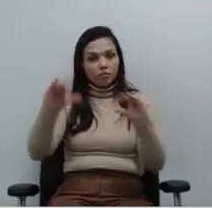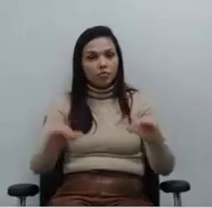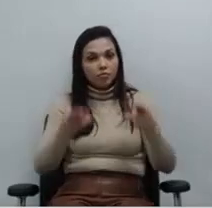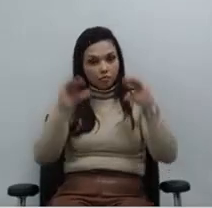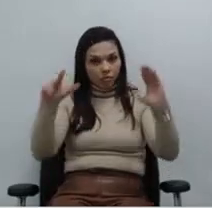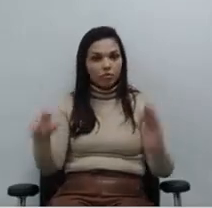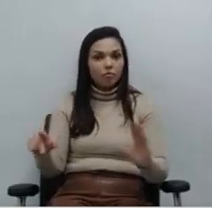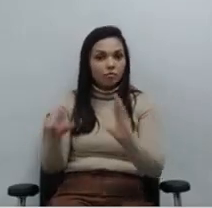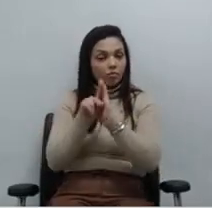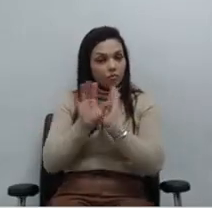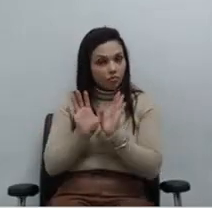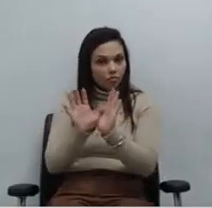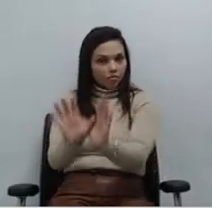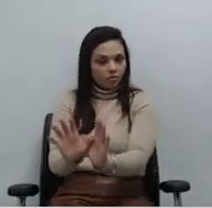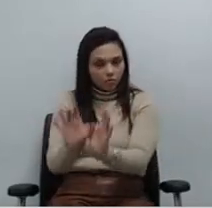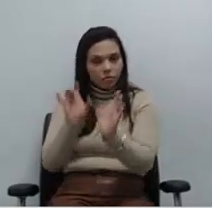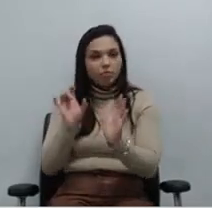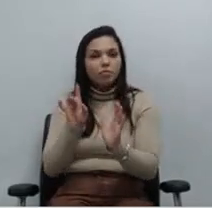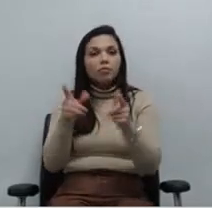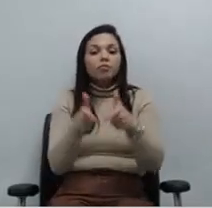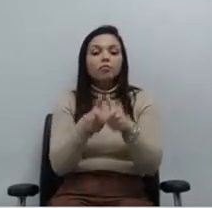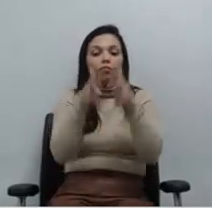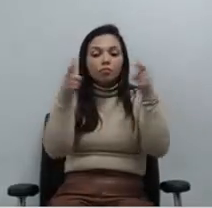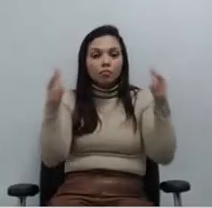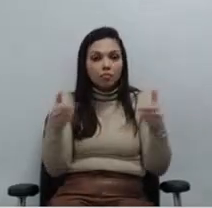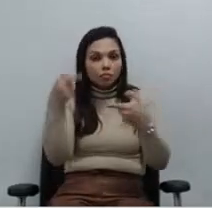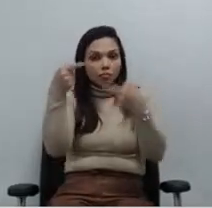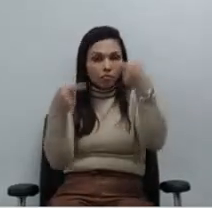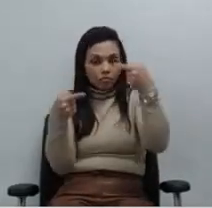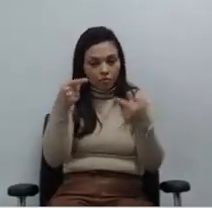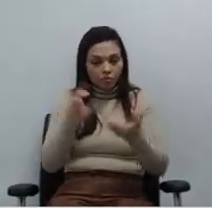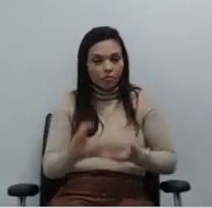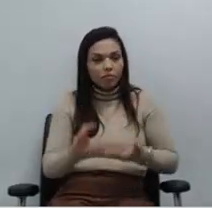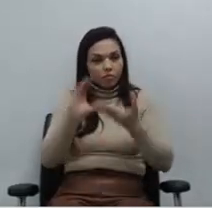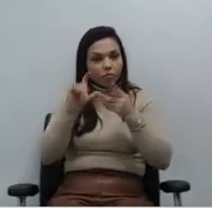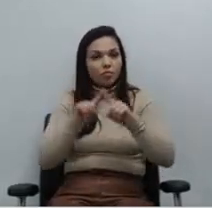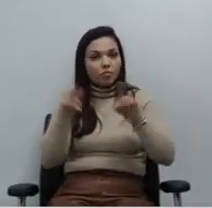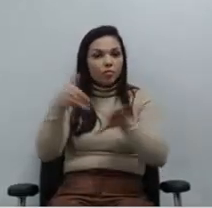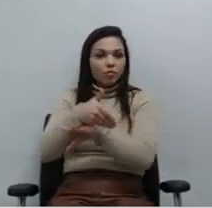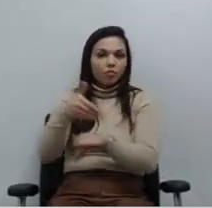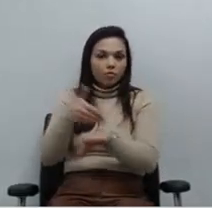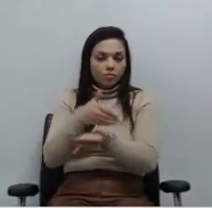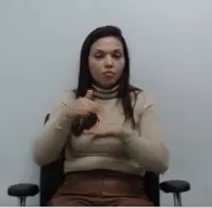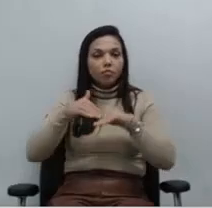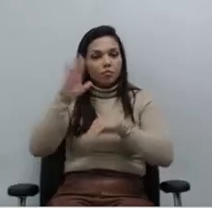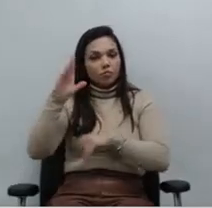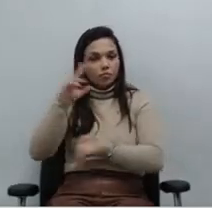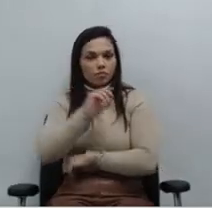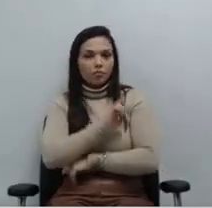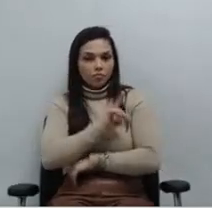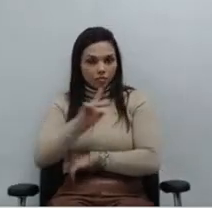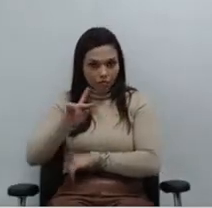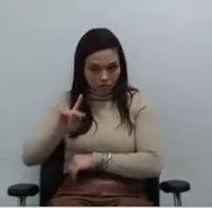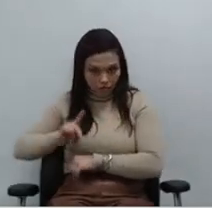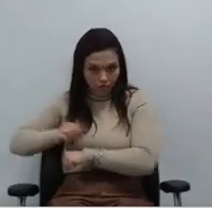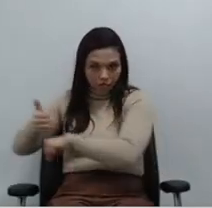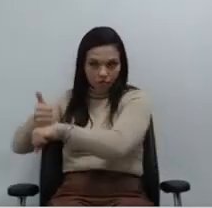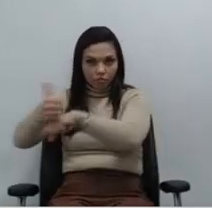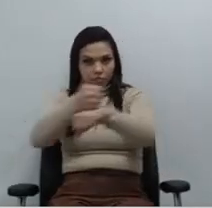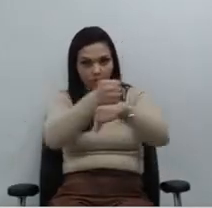para tanto, permitindo não apenas a ampliação da discussão no Conselho Superior, mas uma maior participação da carreira e da população, seja por